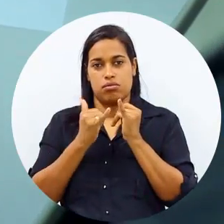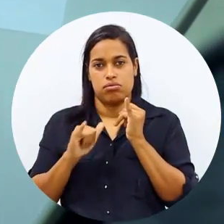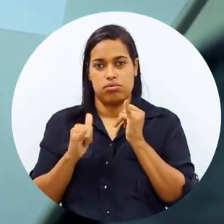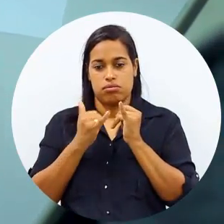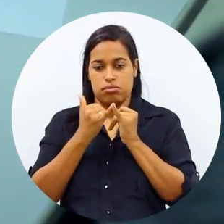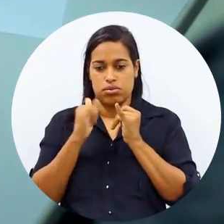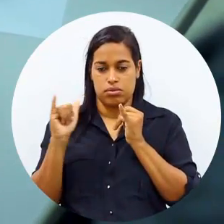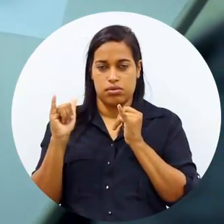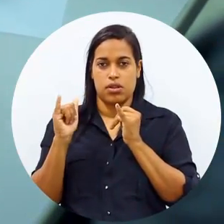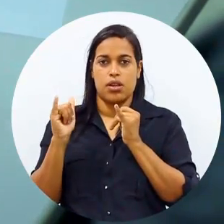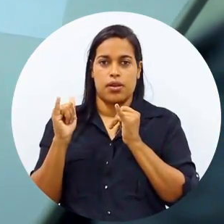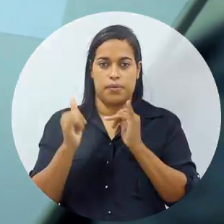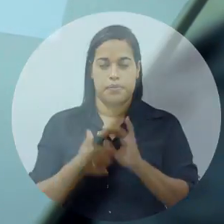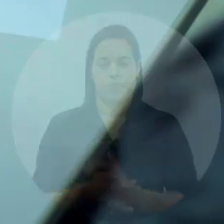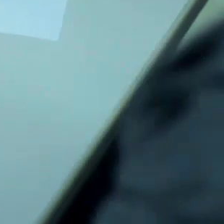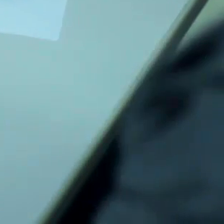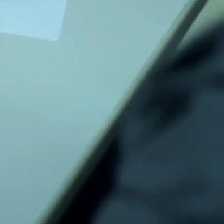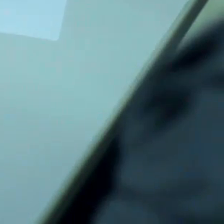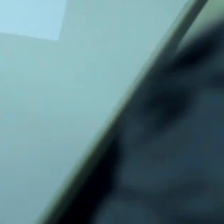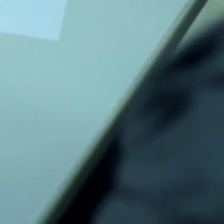retas.